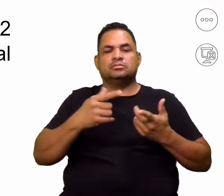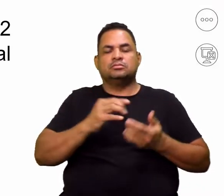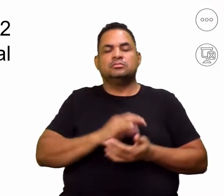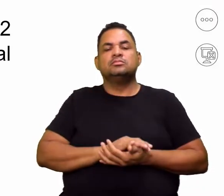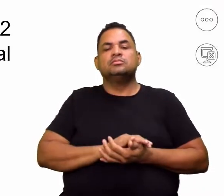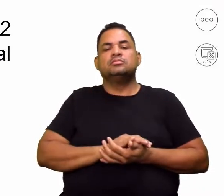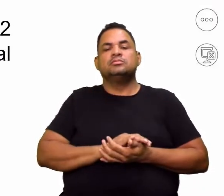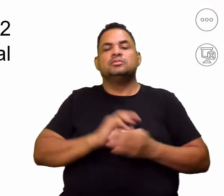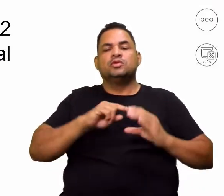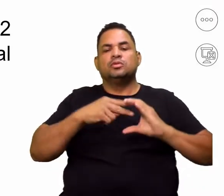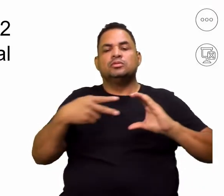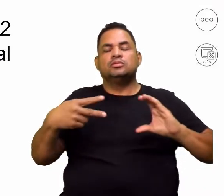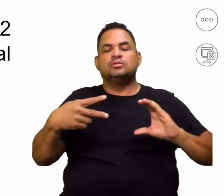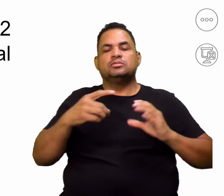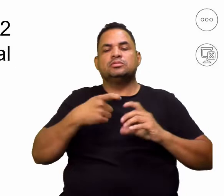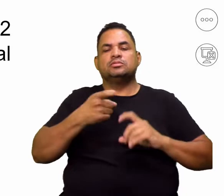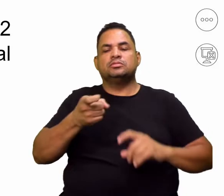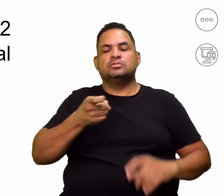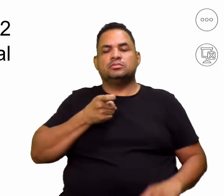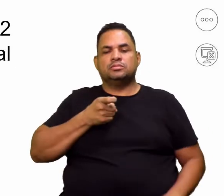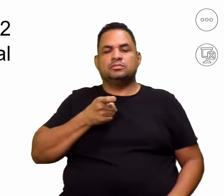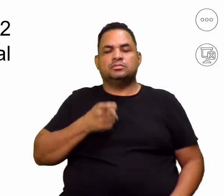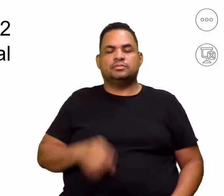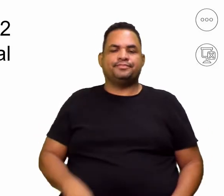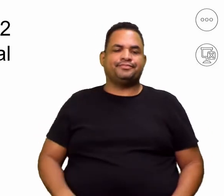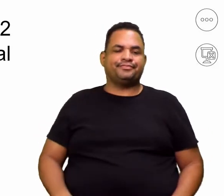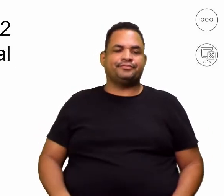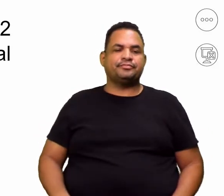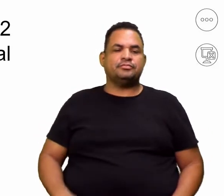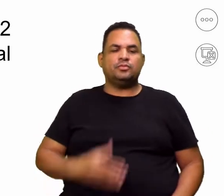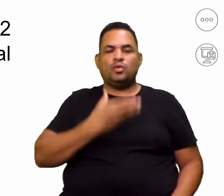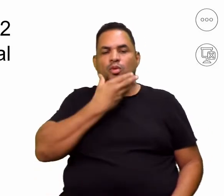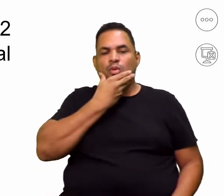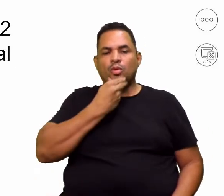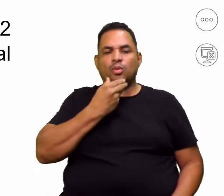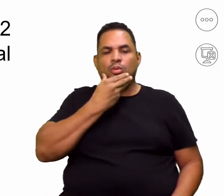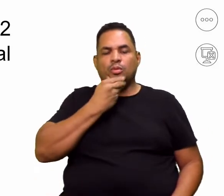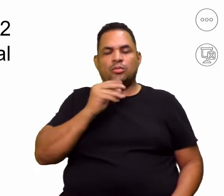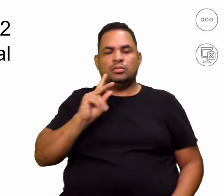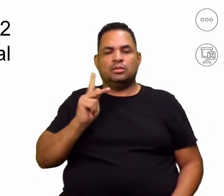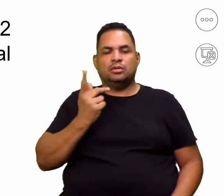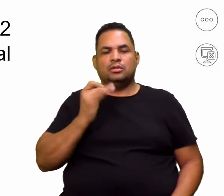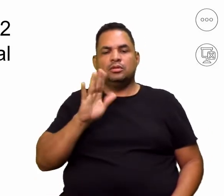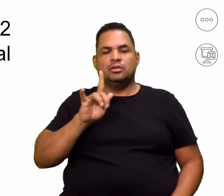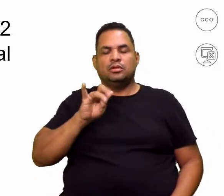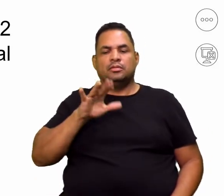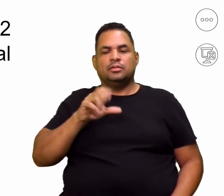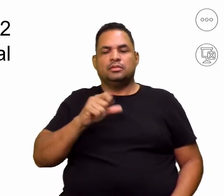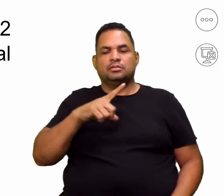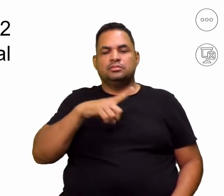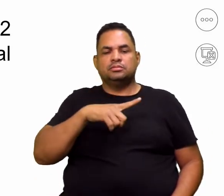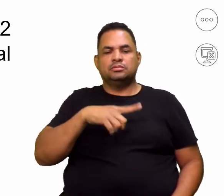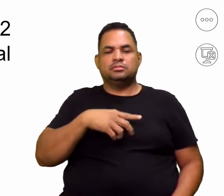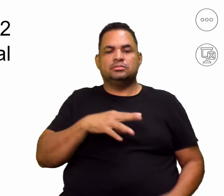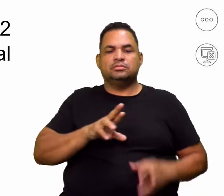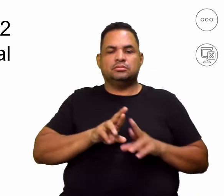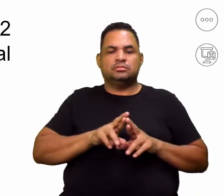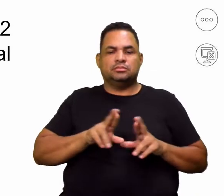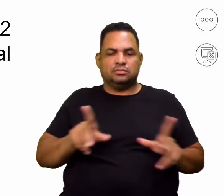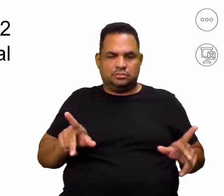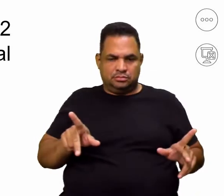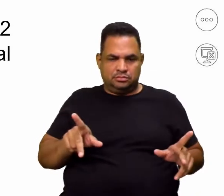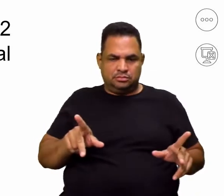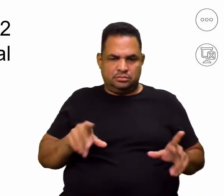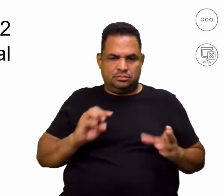sexual X, por isso homogaméticas. Homens são heterogaméticas, ou seja, gametas